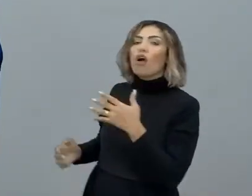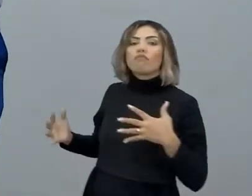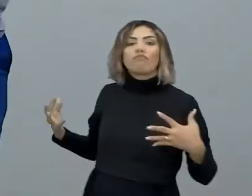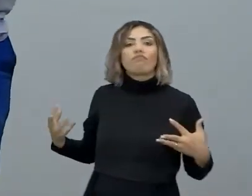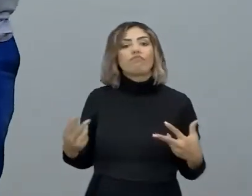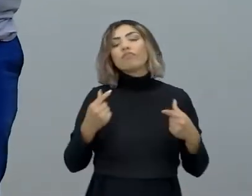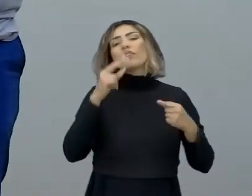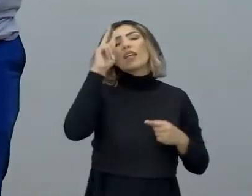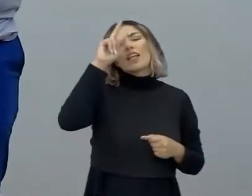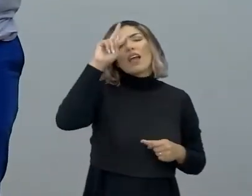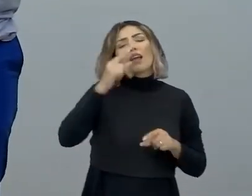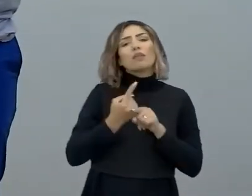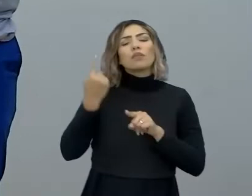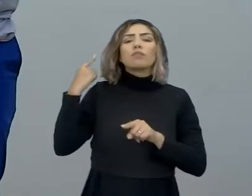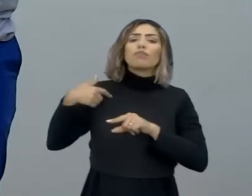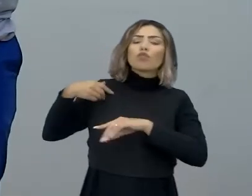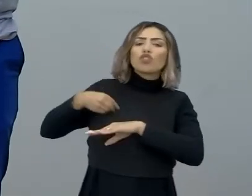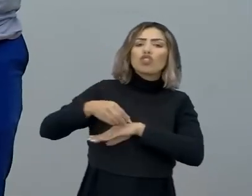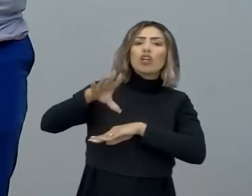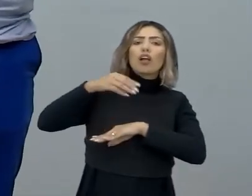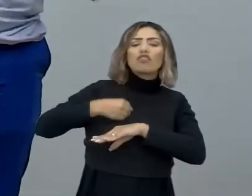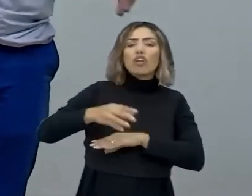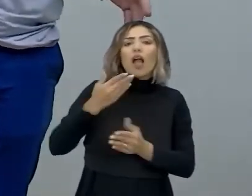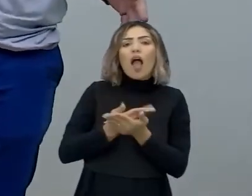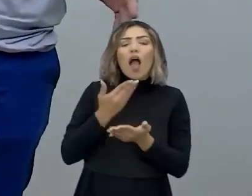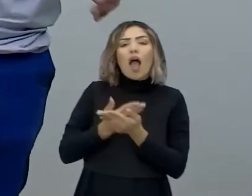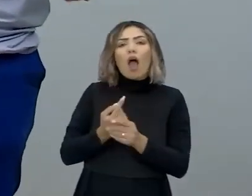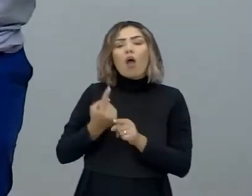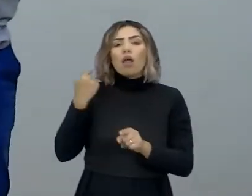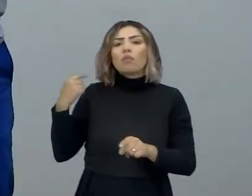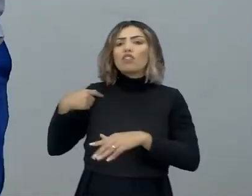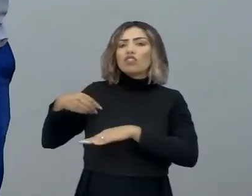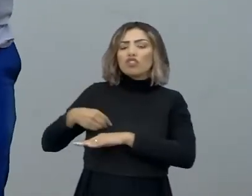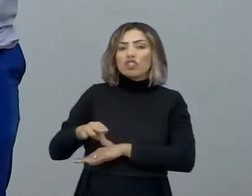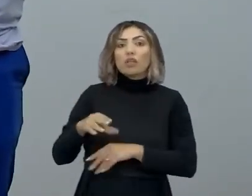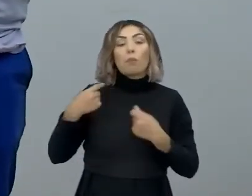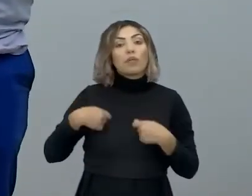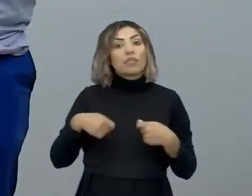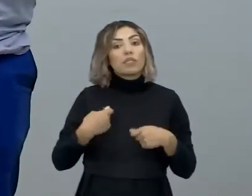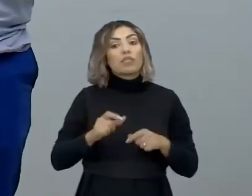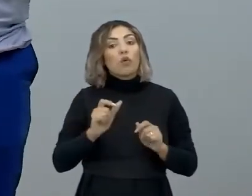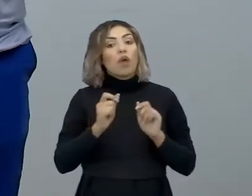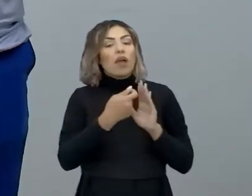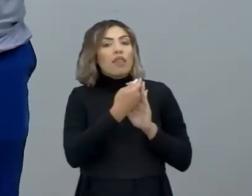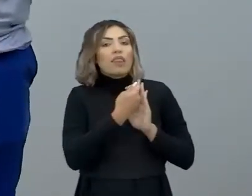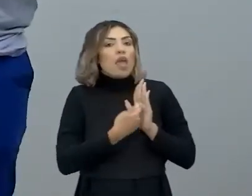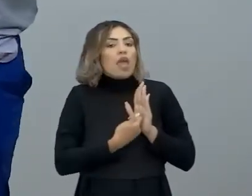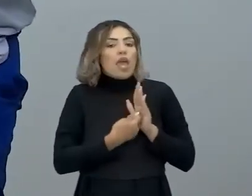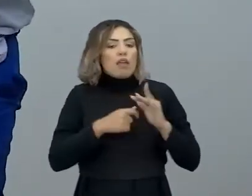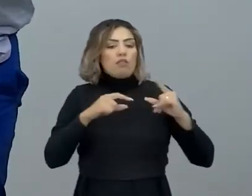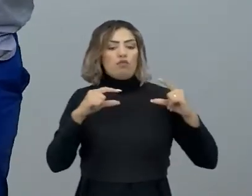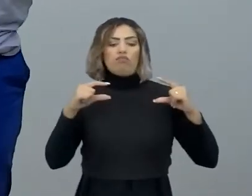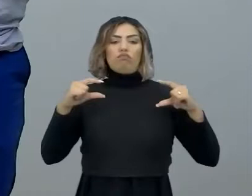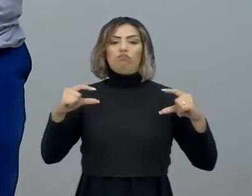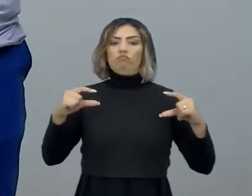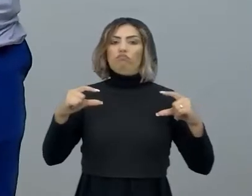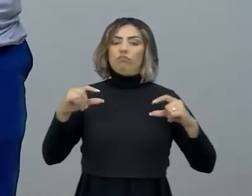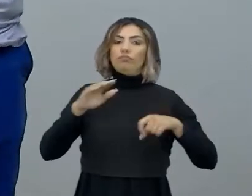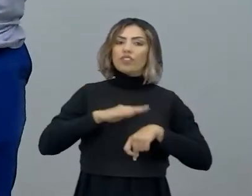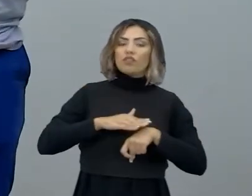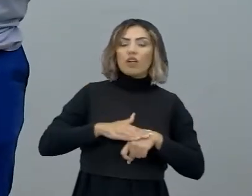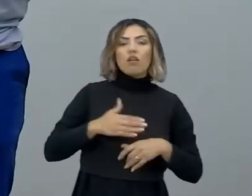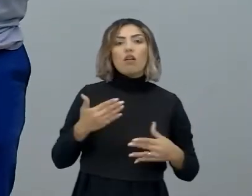lembra que eu dei das dicas lá na nossa última aula? Precisa ter um texto, você elabora um texto, você tem